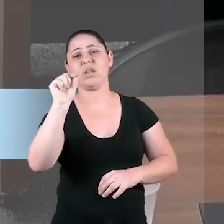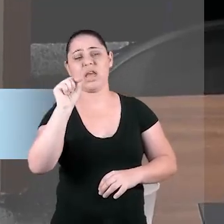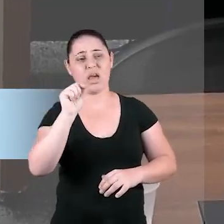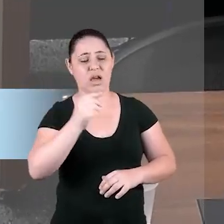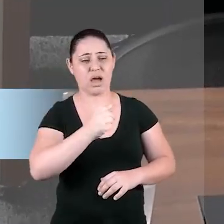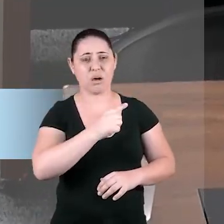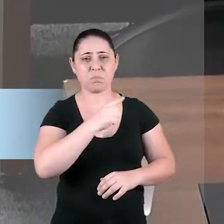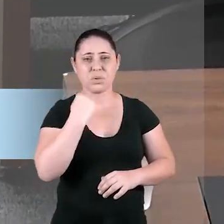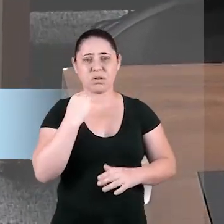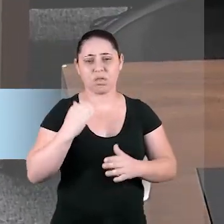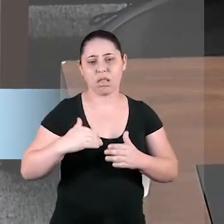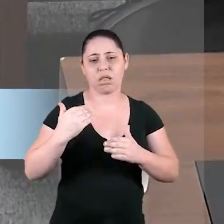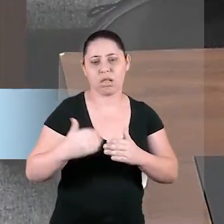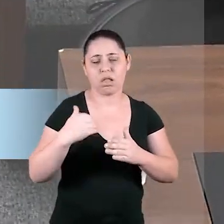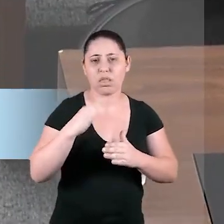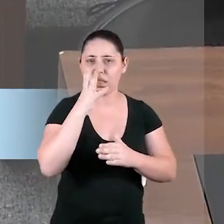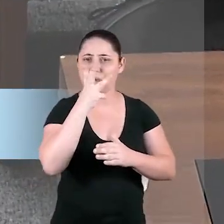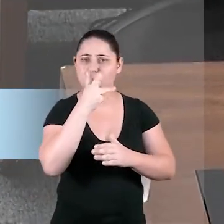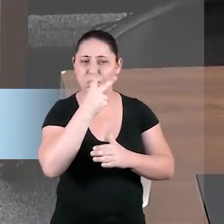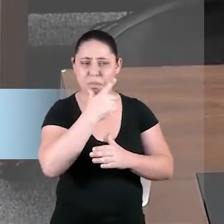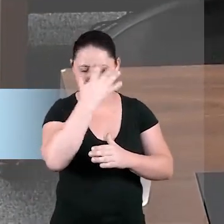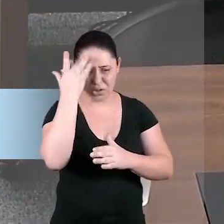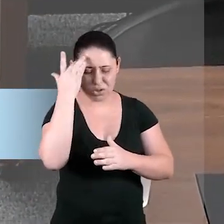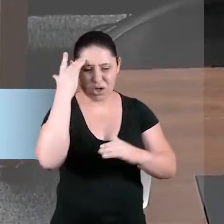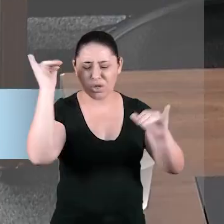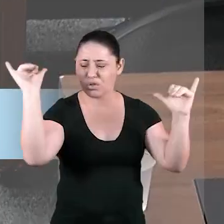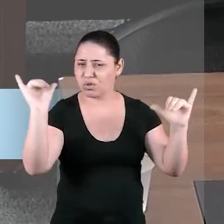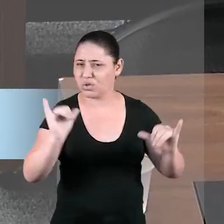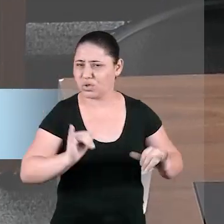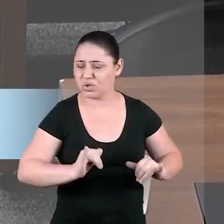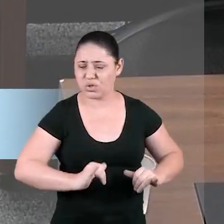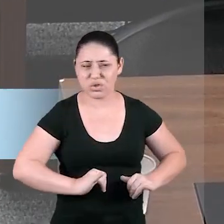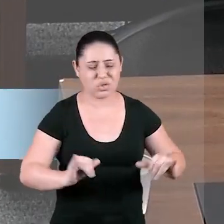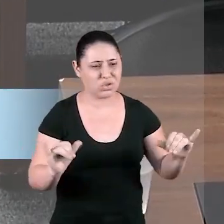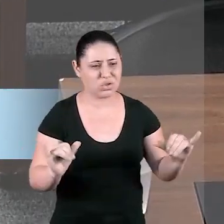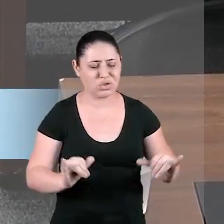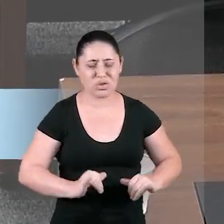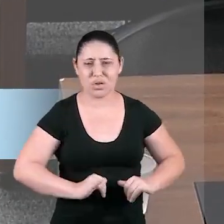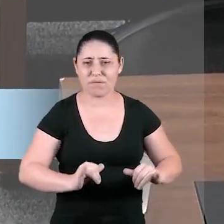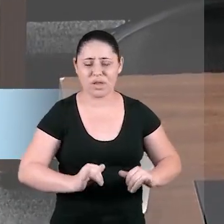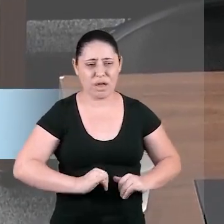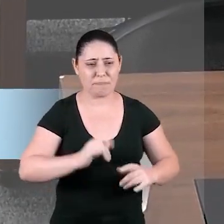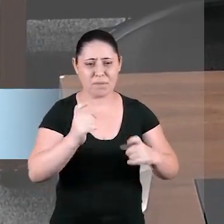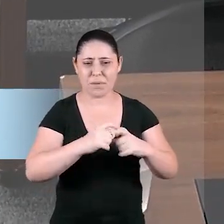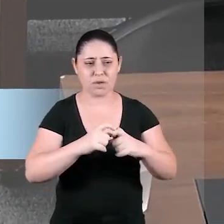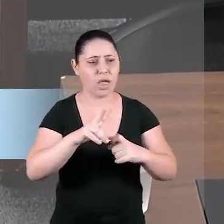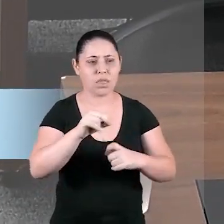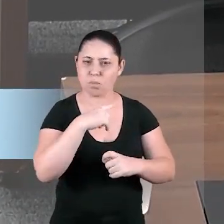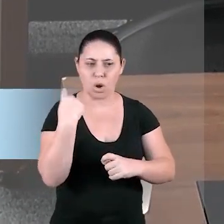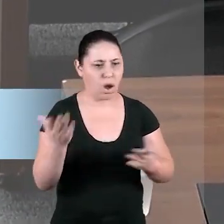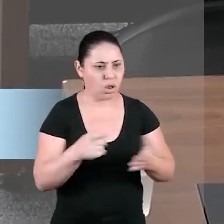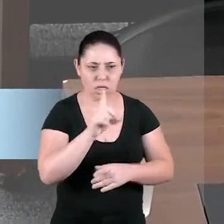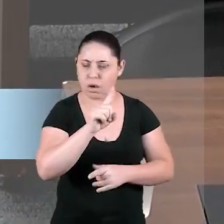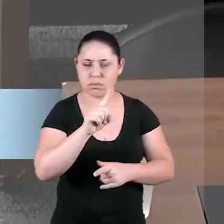você, né, que não é permitido no Brasil, é você fazer com que a pessoa morra. Então você